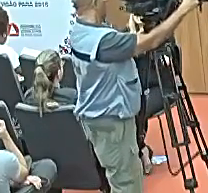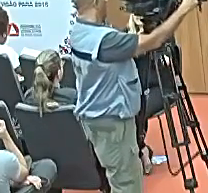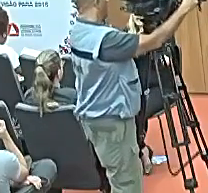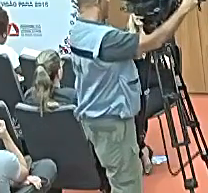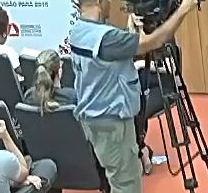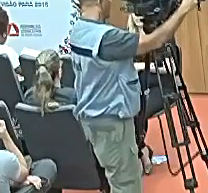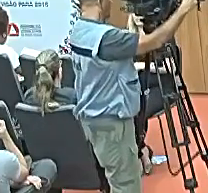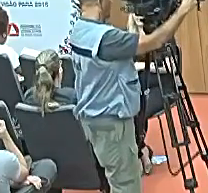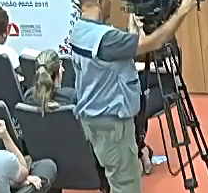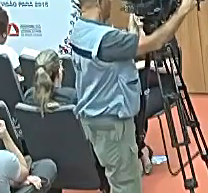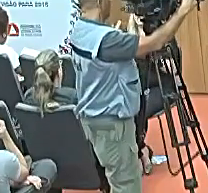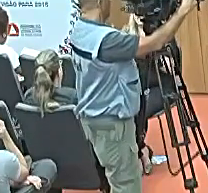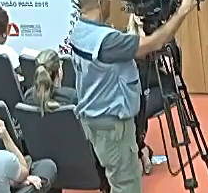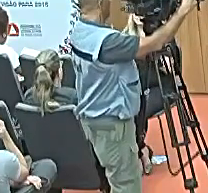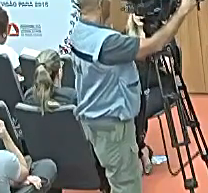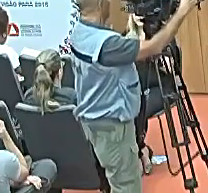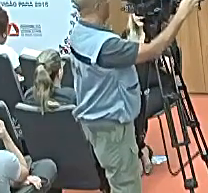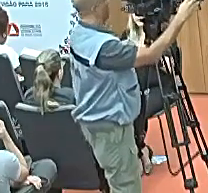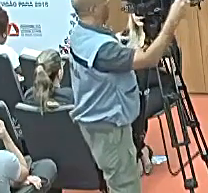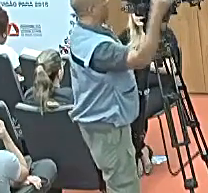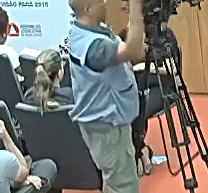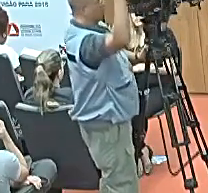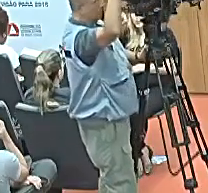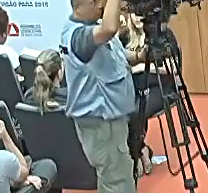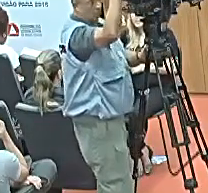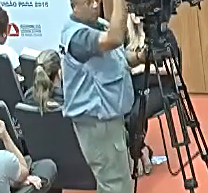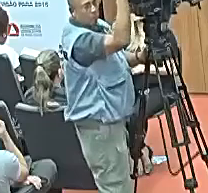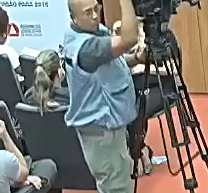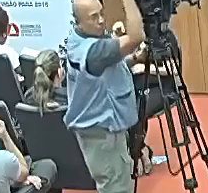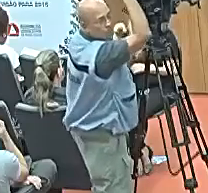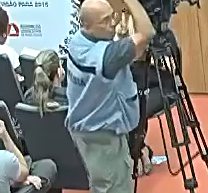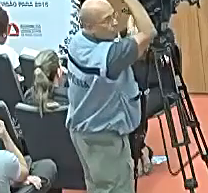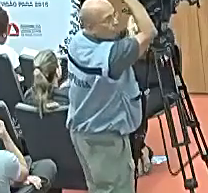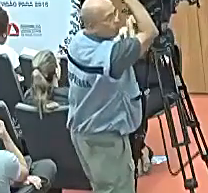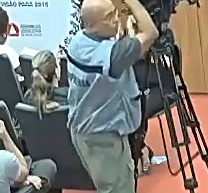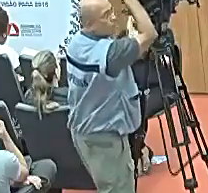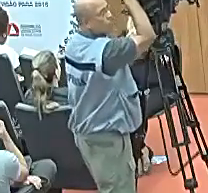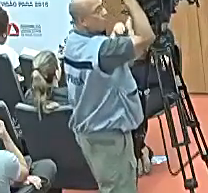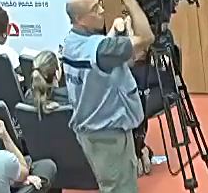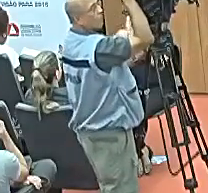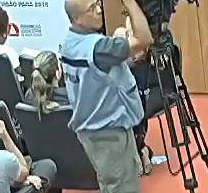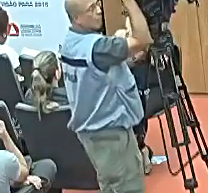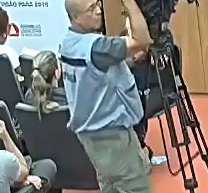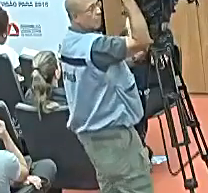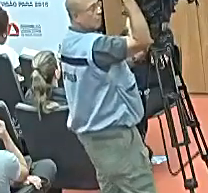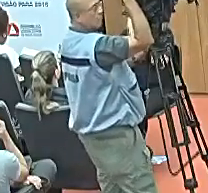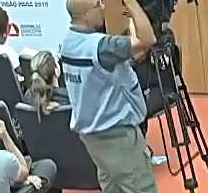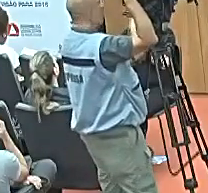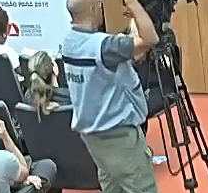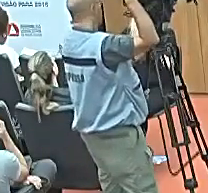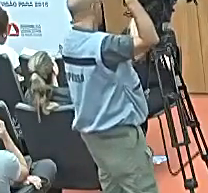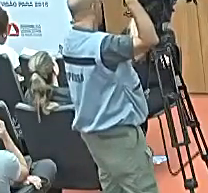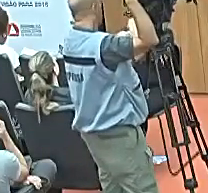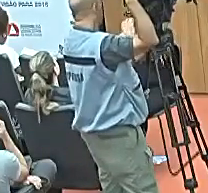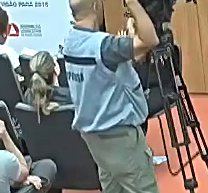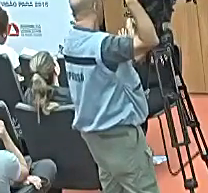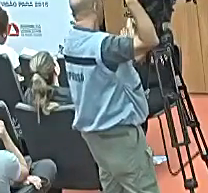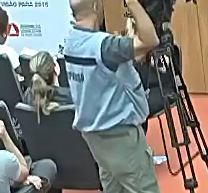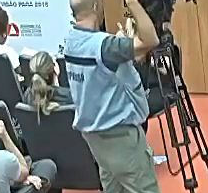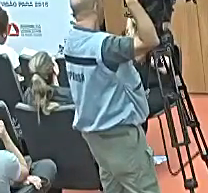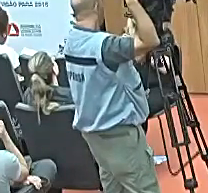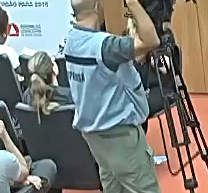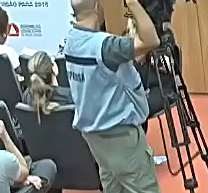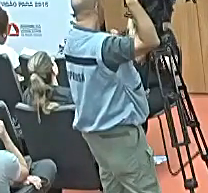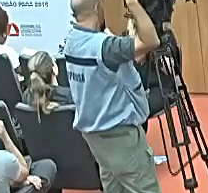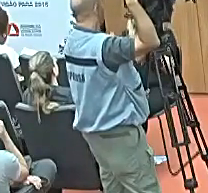nós fomos eleito democraticamente com o voto consciente transparente ea gente mostrou que